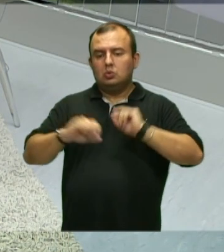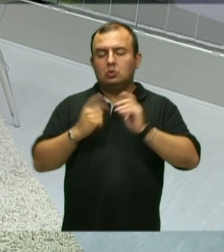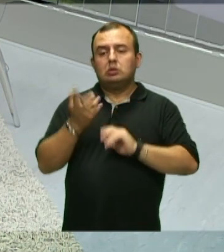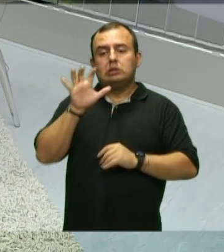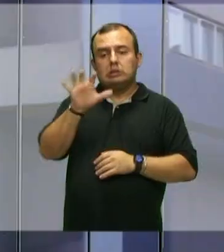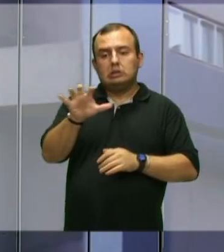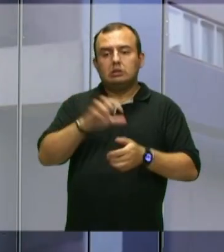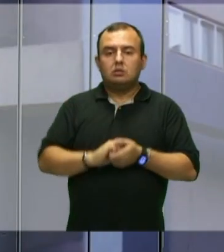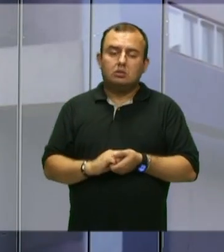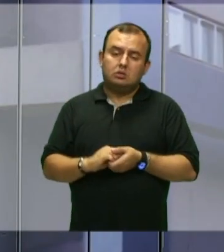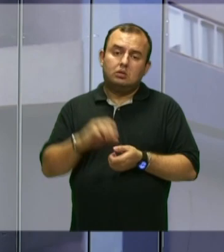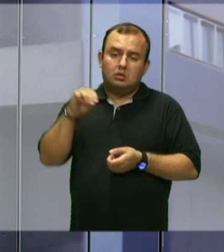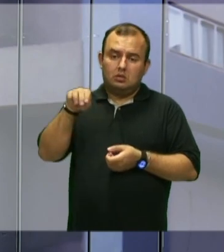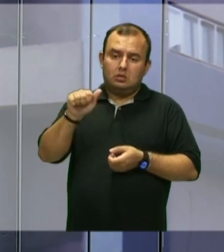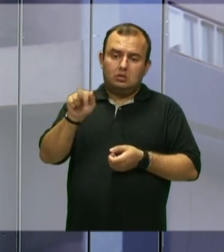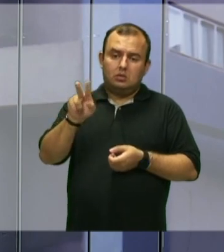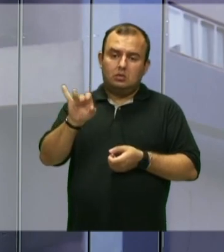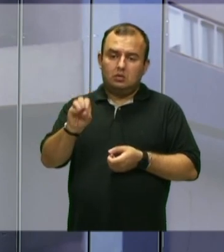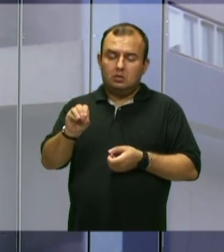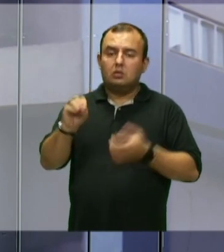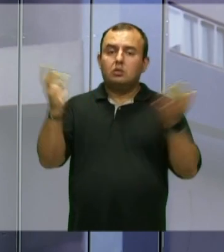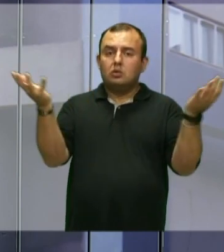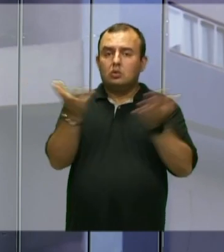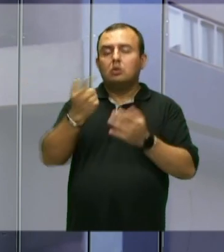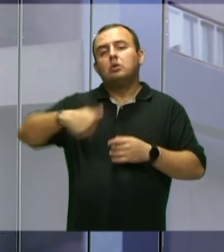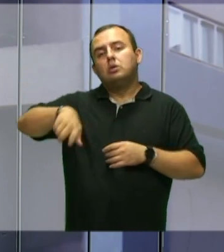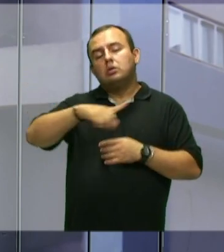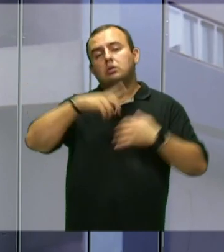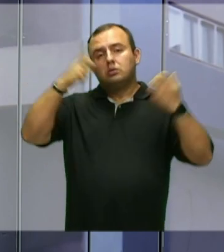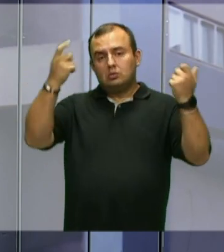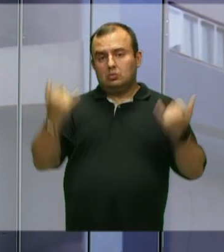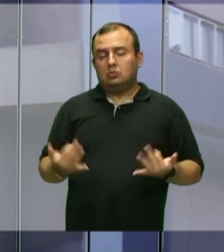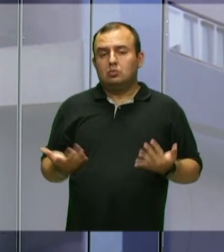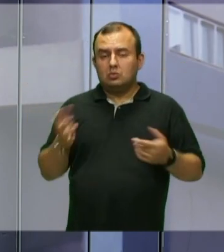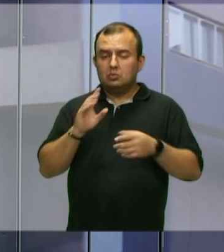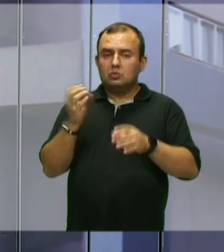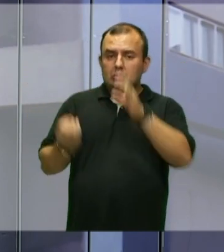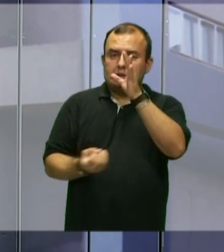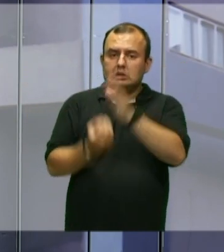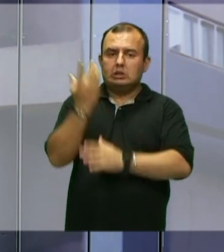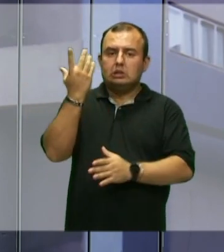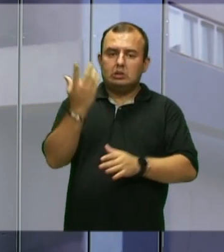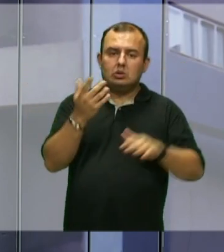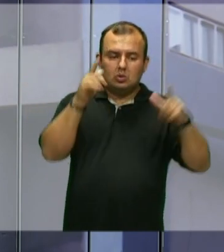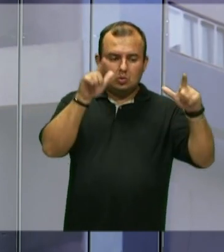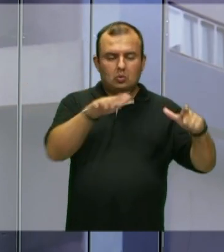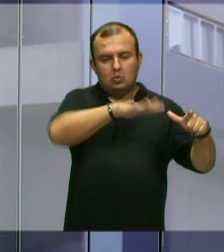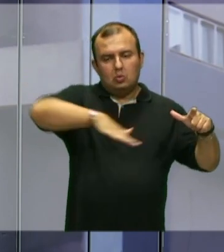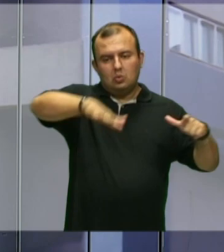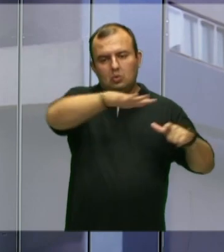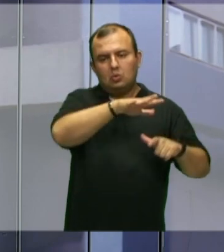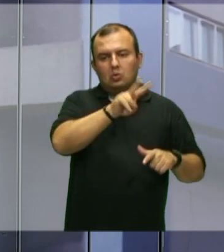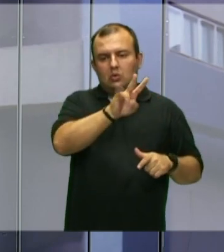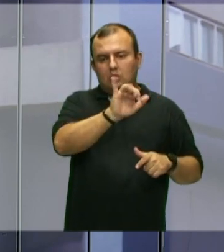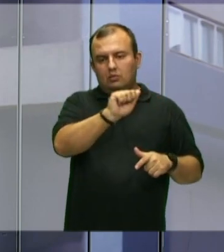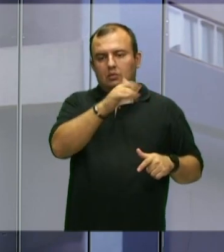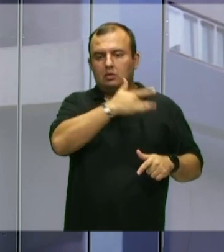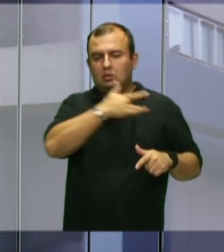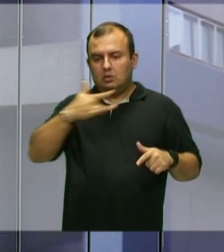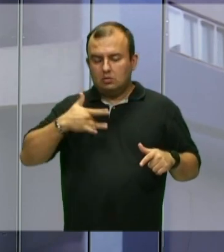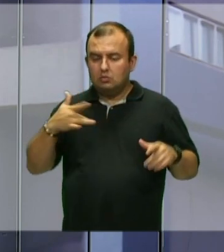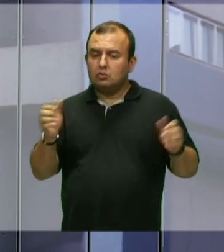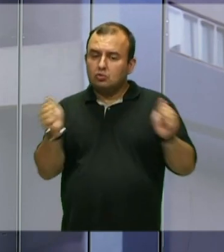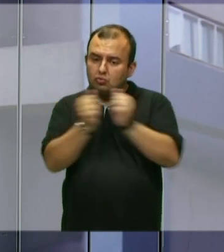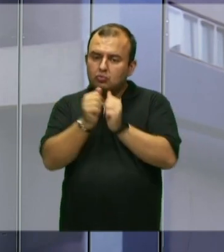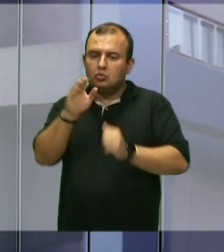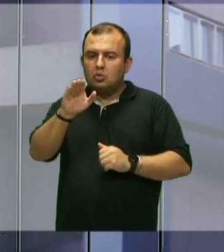sentido? Maurício, a gente hoje o município implantou a Vila da Saúde que fica anexo ao SIS.